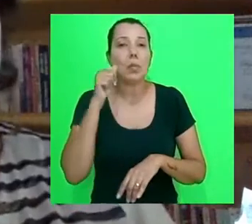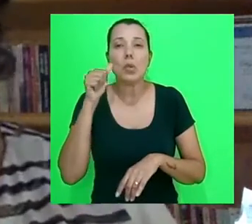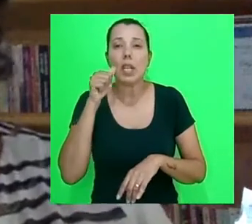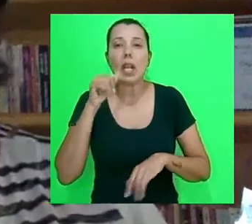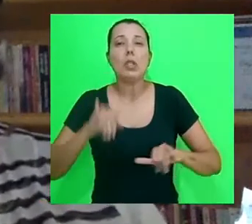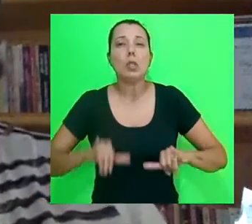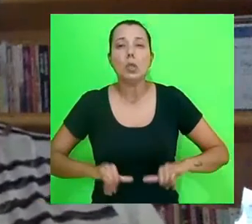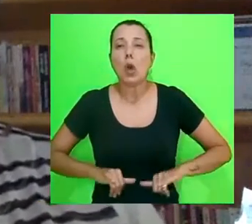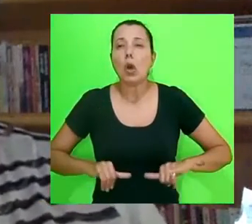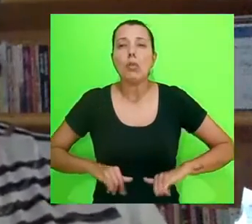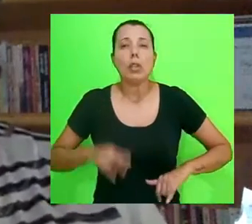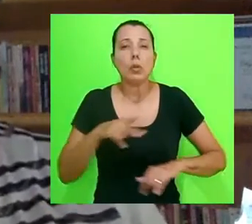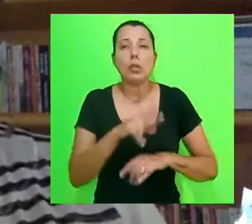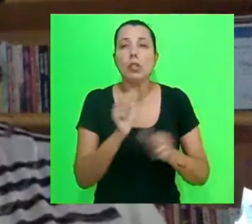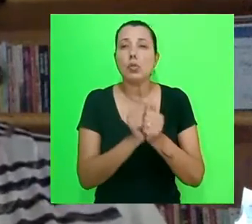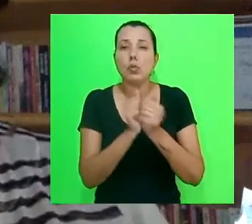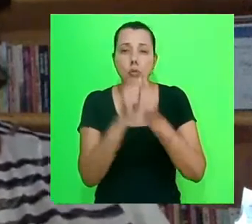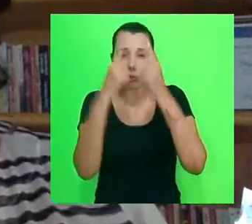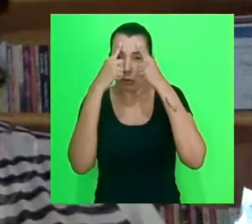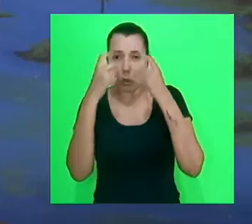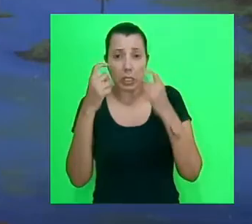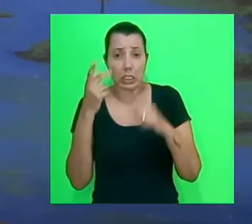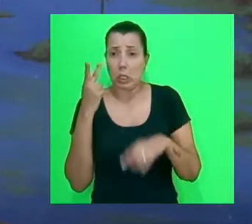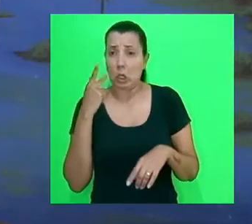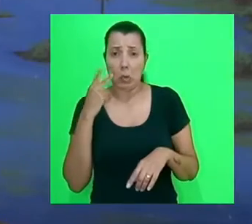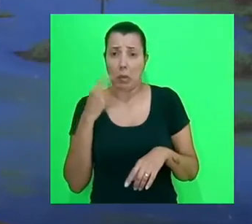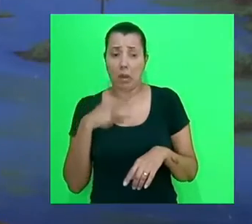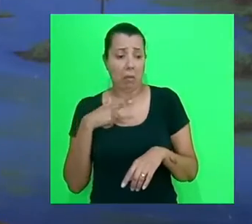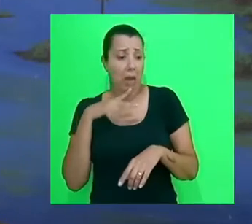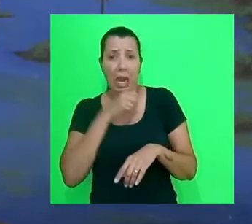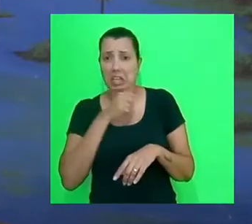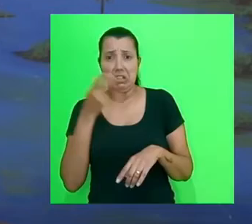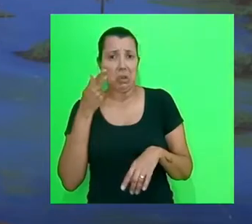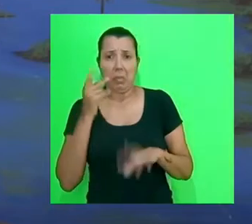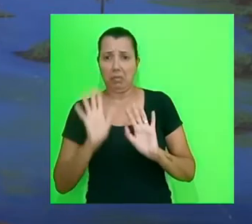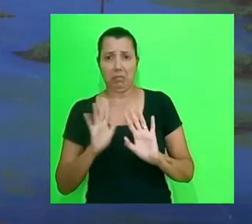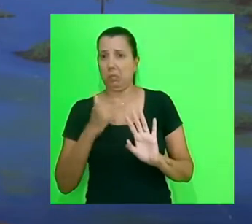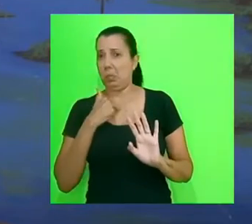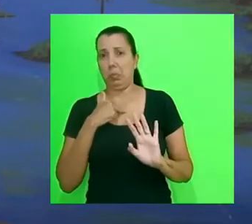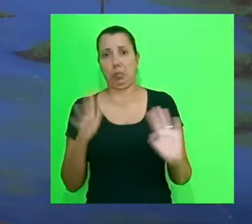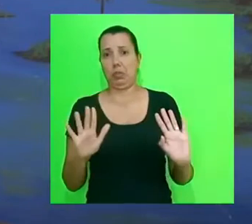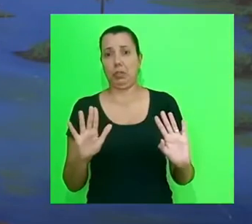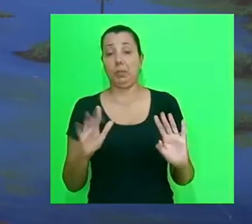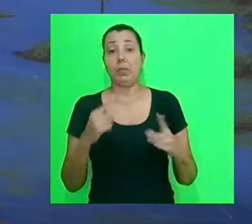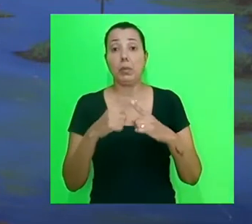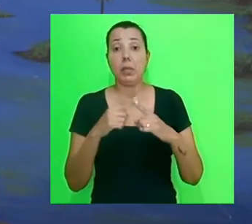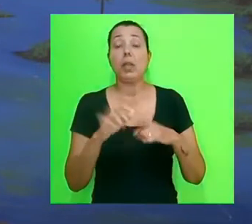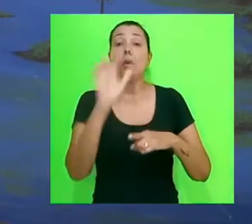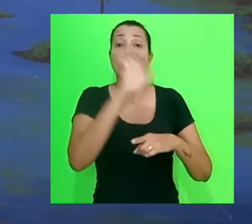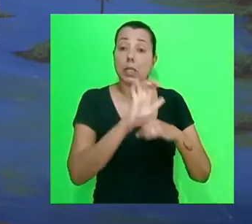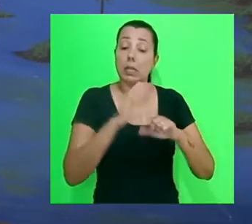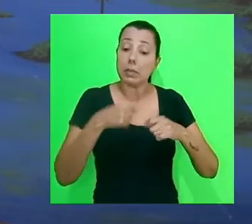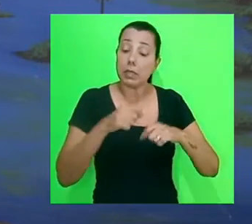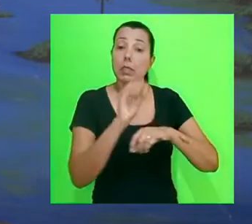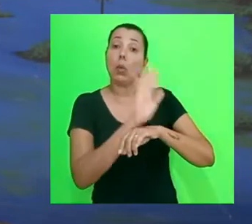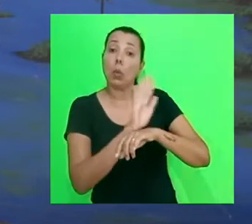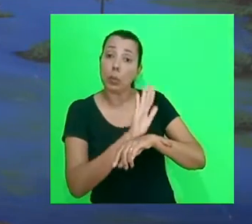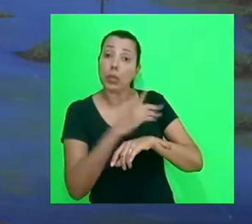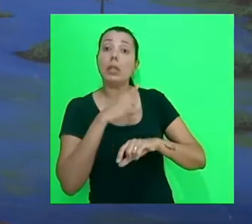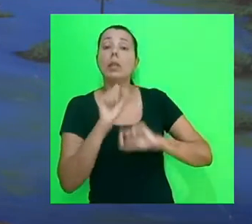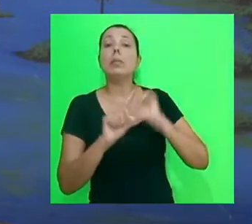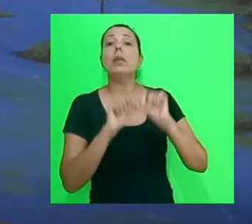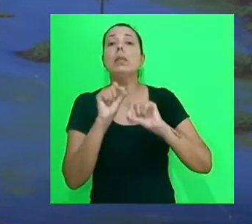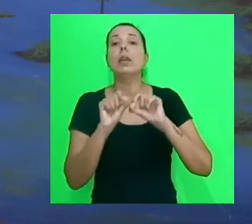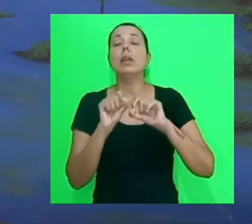sociedade, porque ela é resultado dessa cultura. Sim, e em relação, né, a essa pandemia da Covid-19, a gente está vendo a